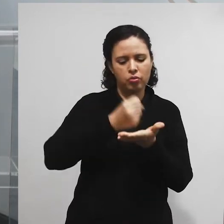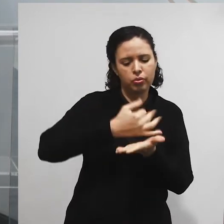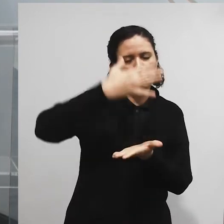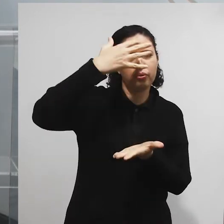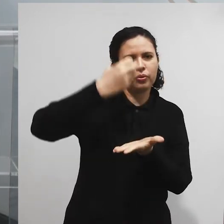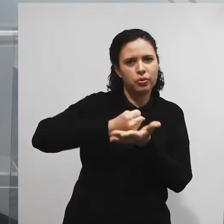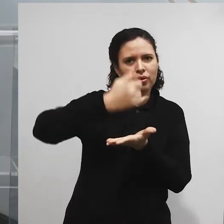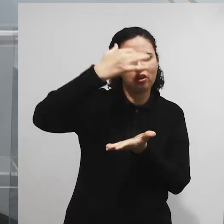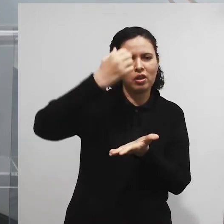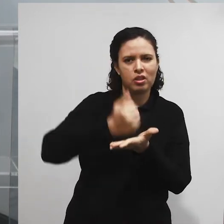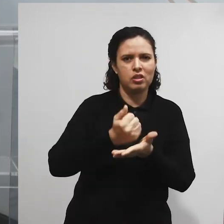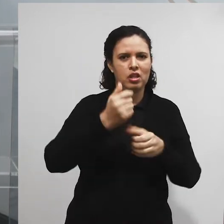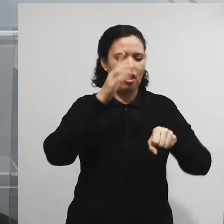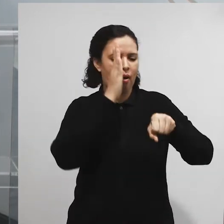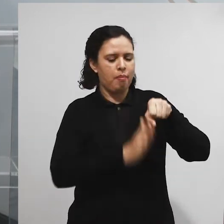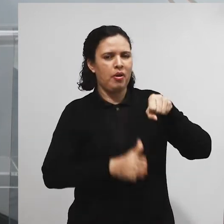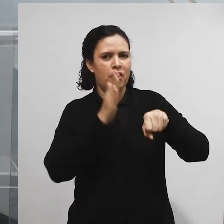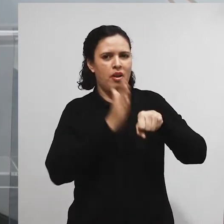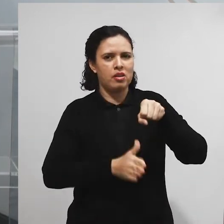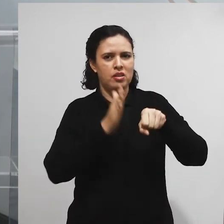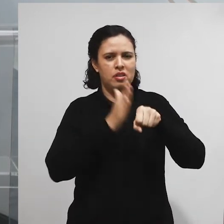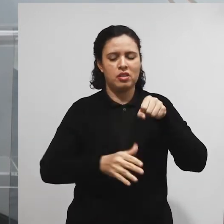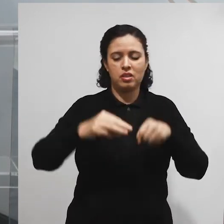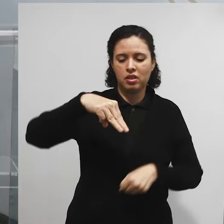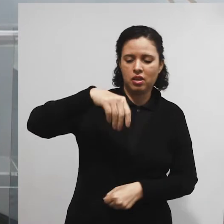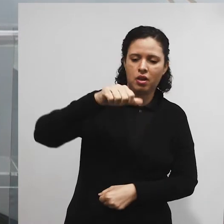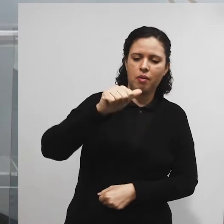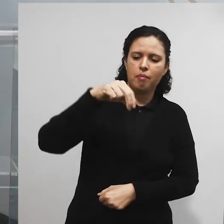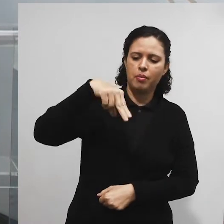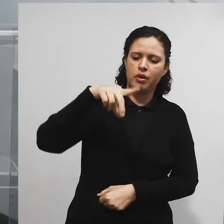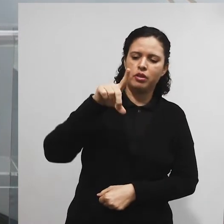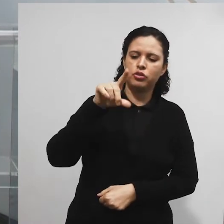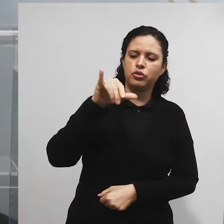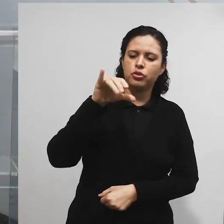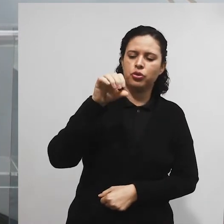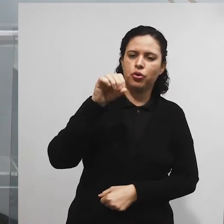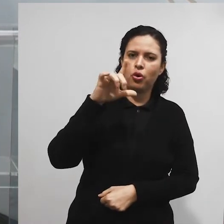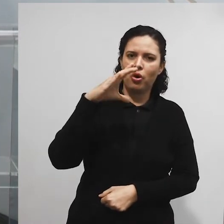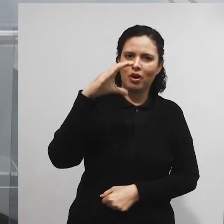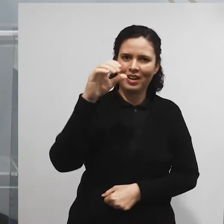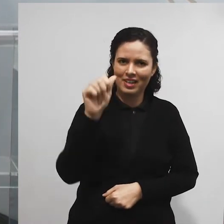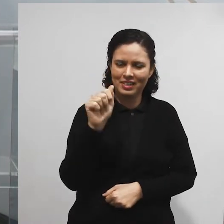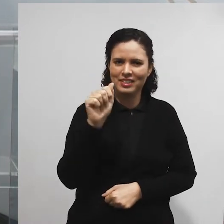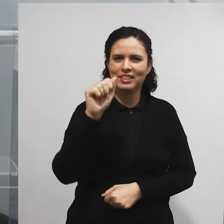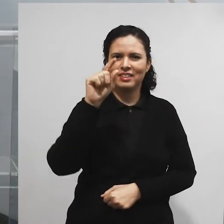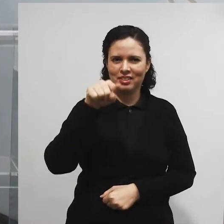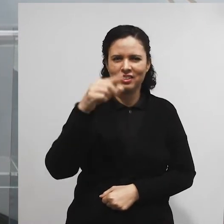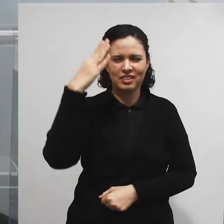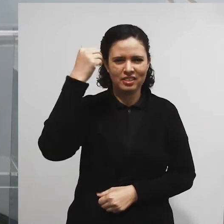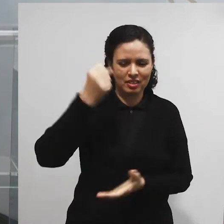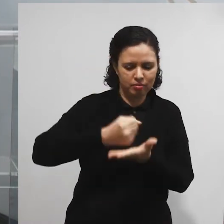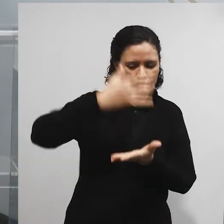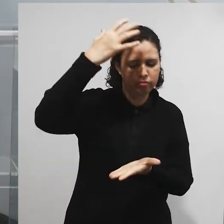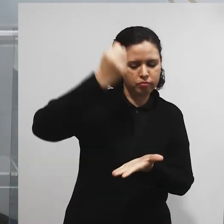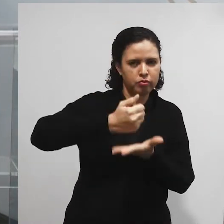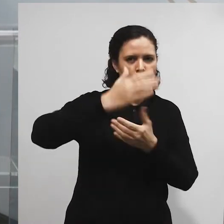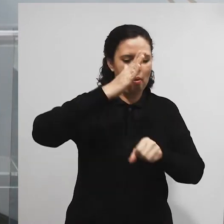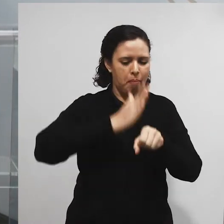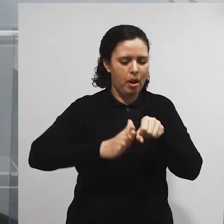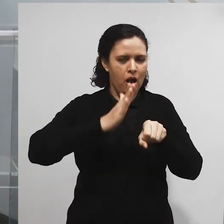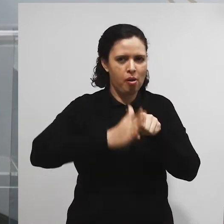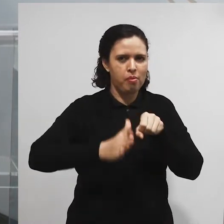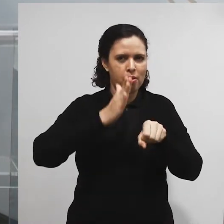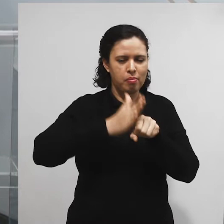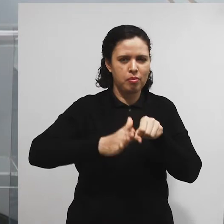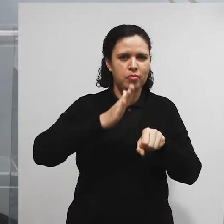de mandioca. Não existe só um tipo, existem vários. O conhecimento acumulado ao longo de gerações do saber fazer